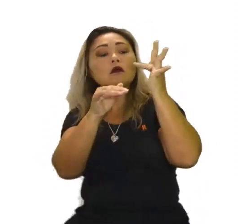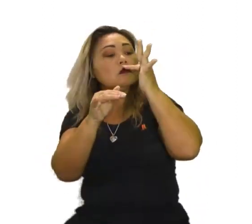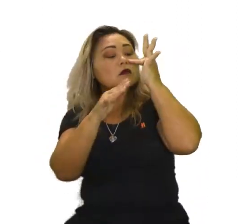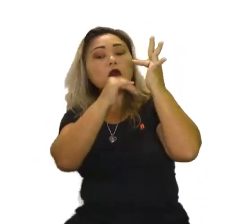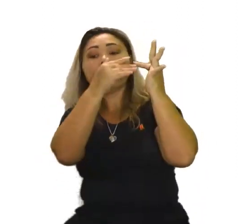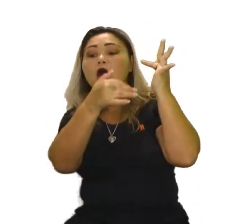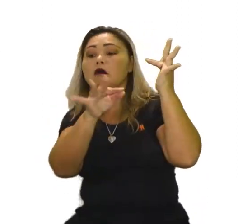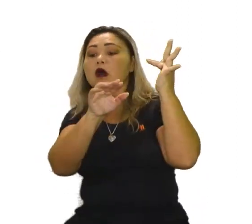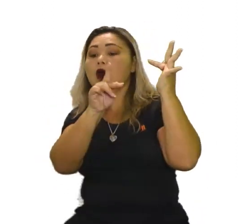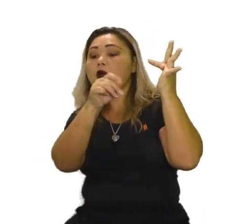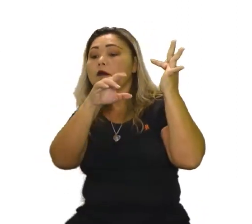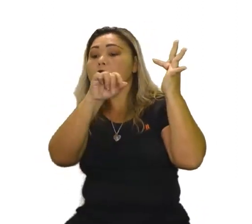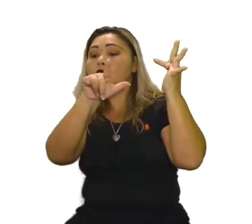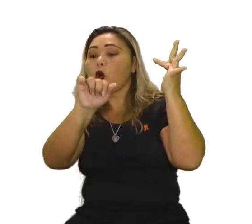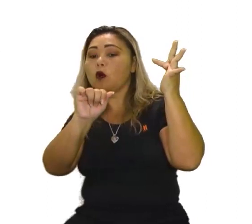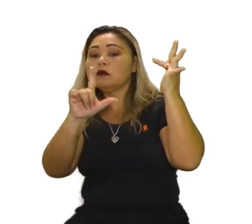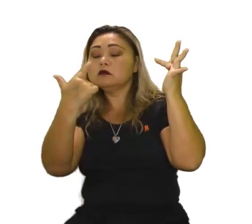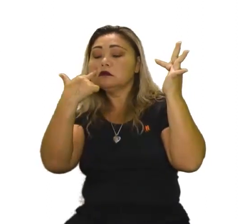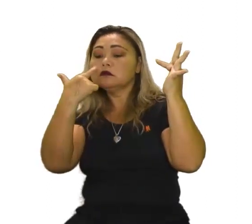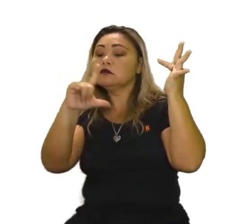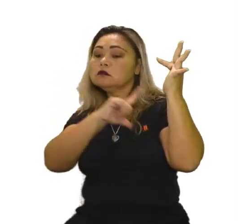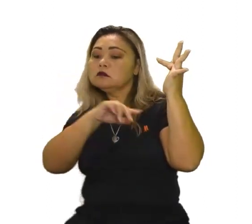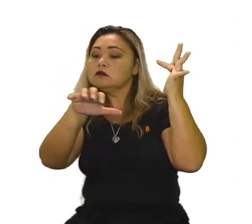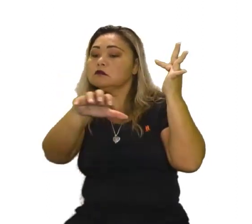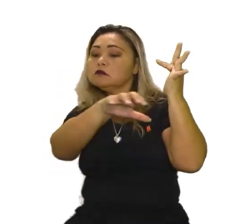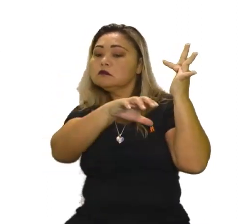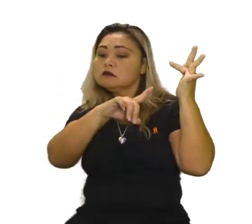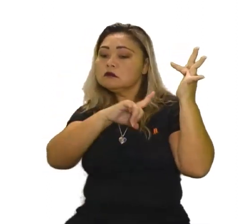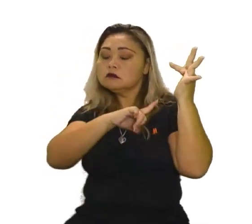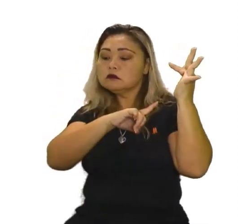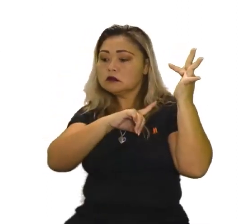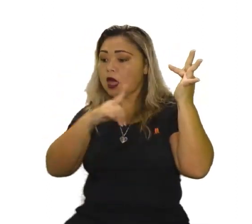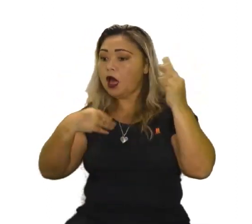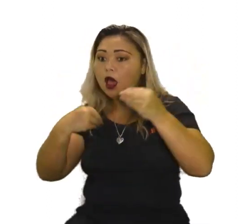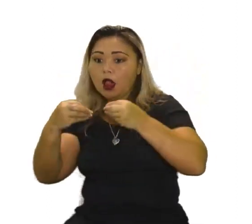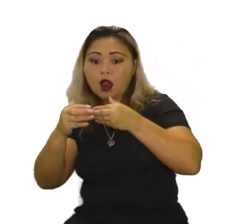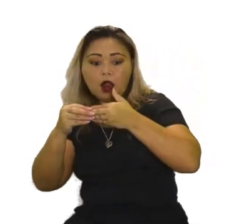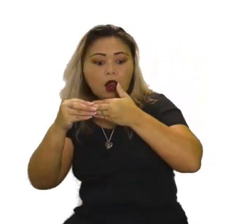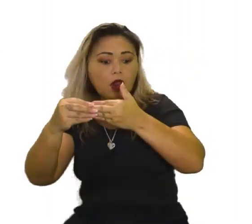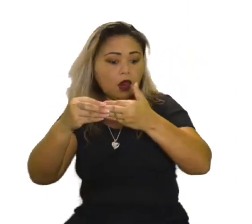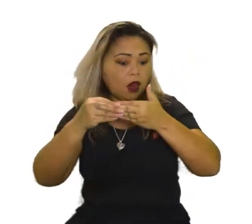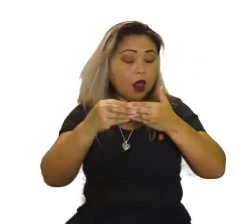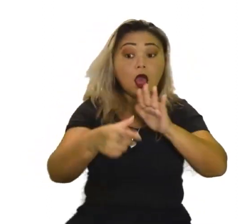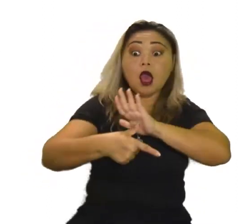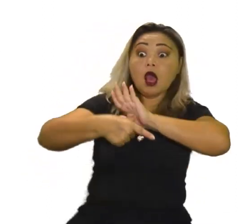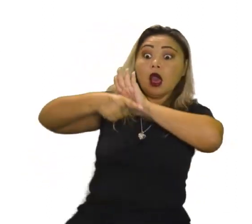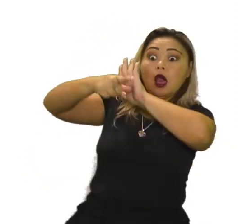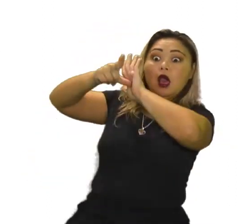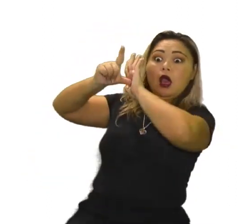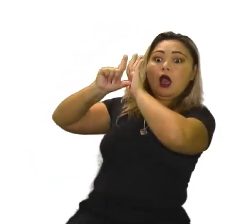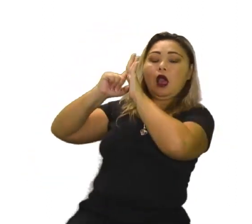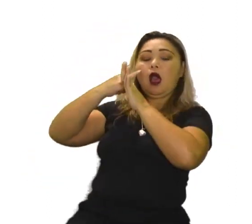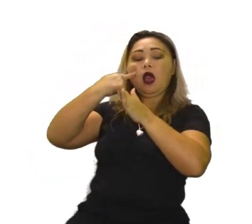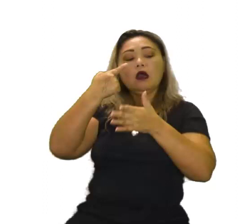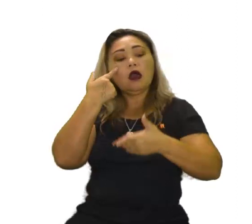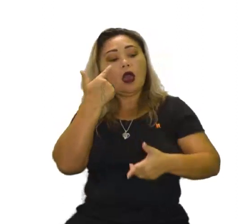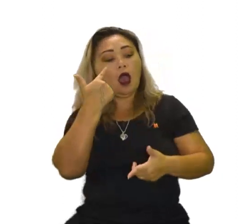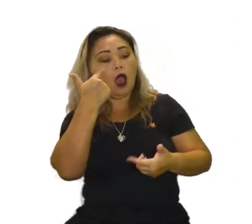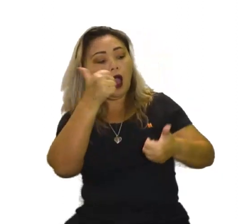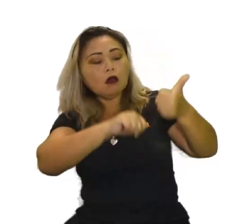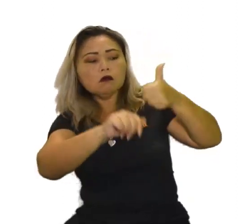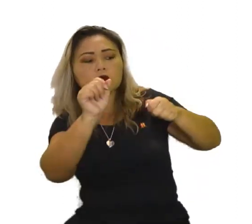for realizar, né, a locomoção do seu apiário, antes você faz o levantamento